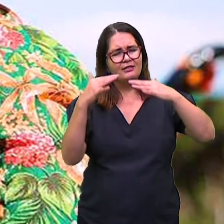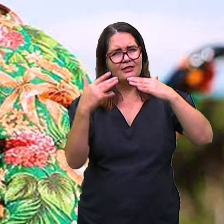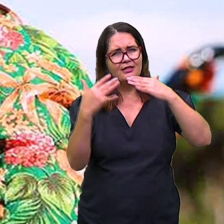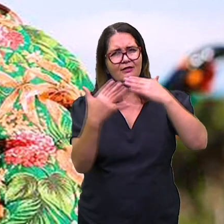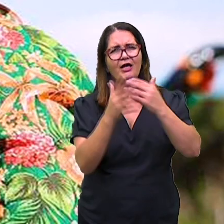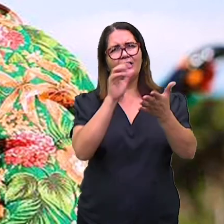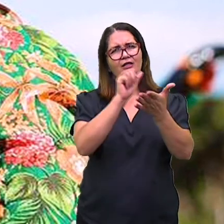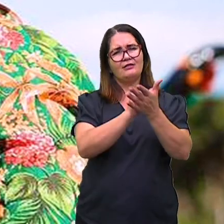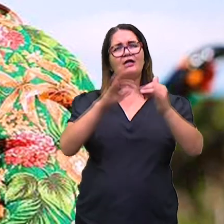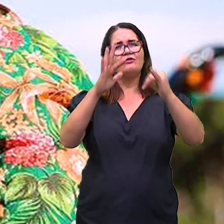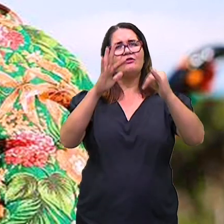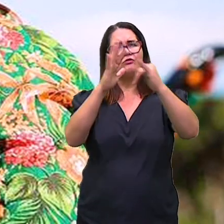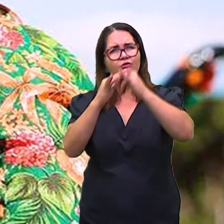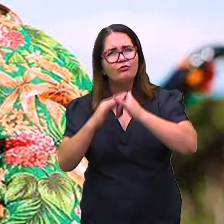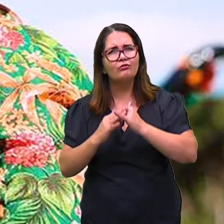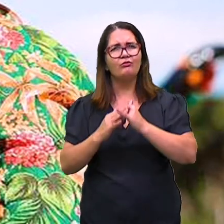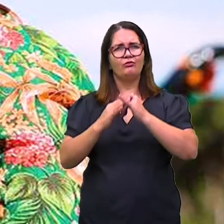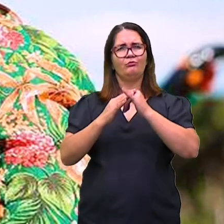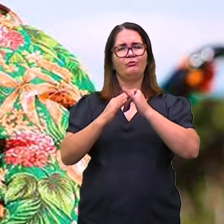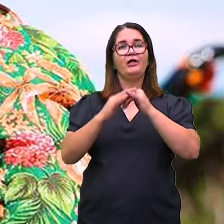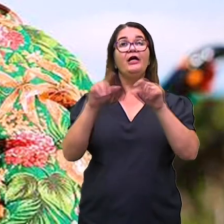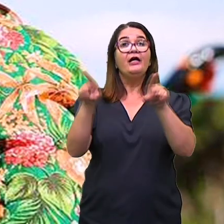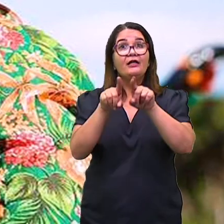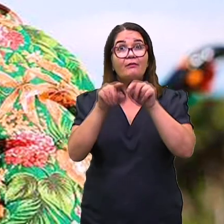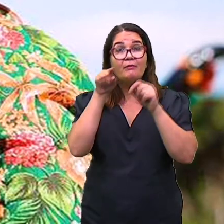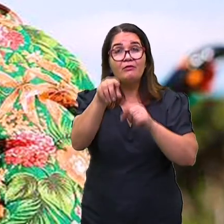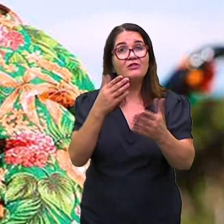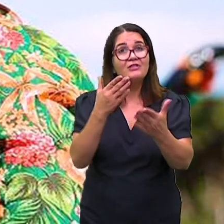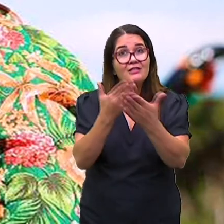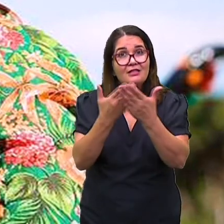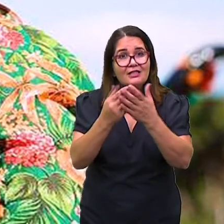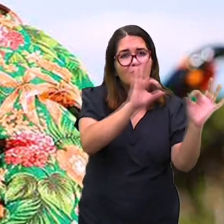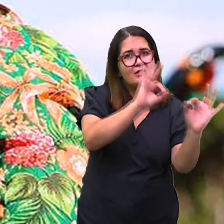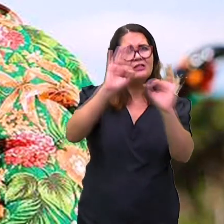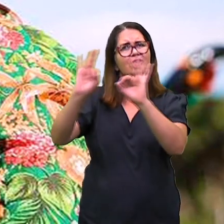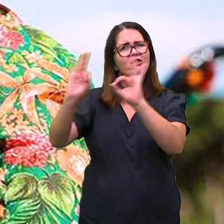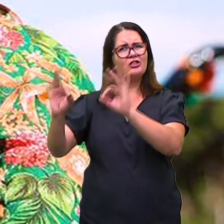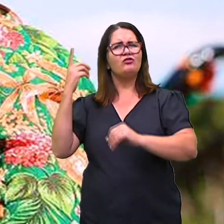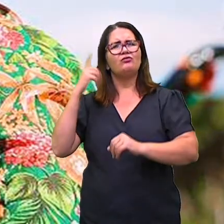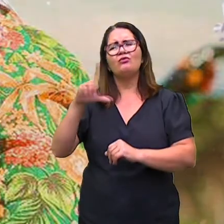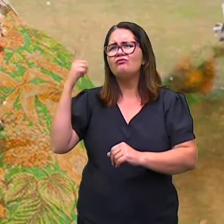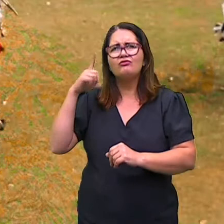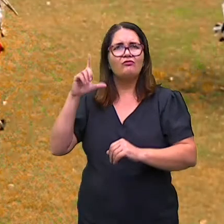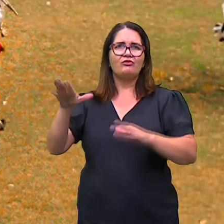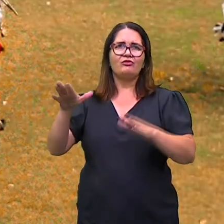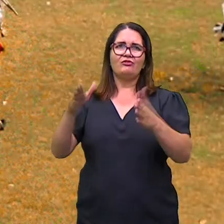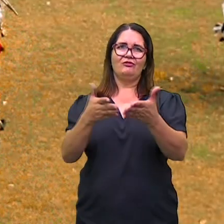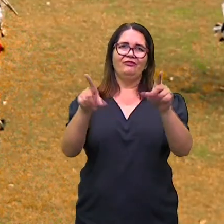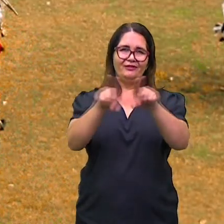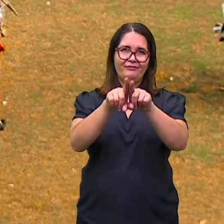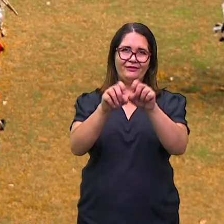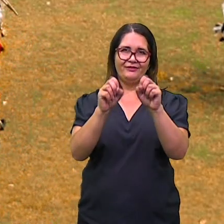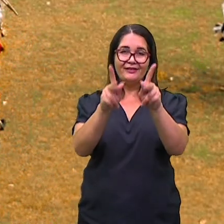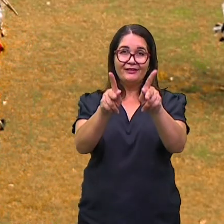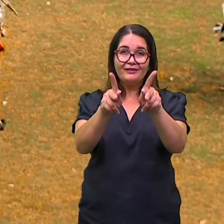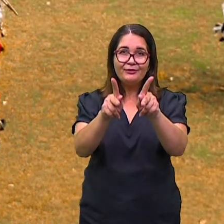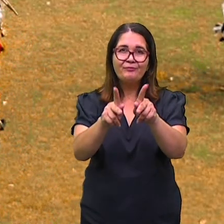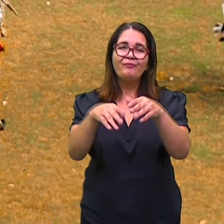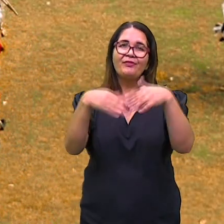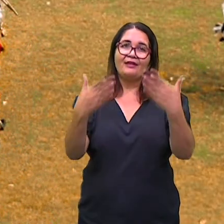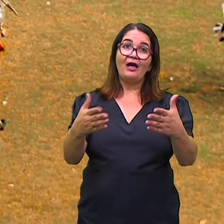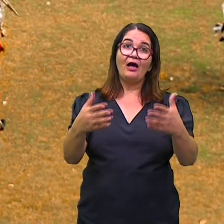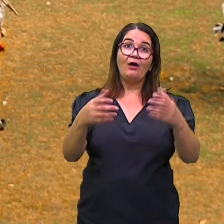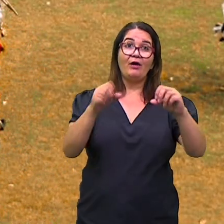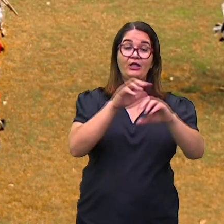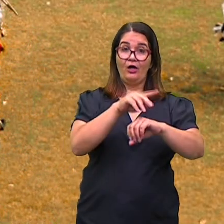YouTube. Acesse as nossas redes sociais, se inscreva no nosso canal no YouTube, quero ver vocês lá participando.